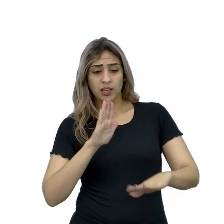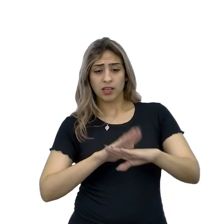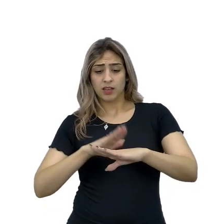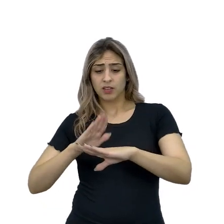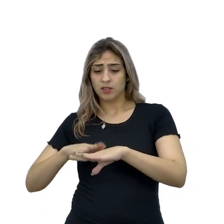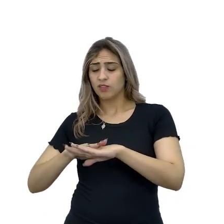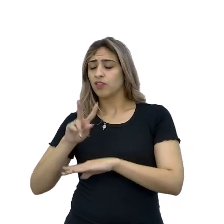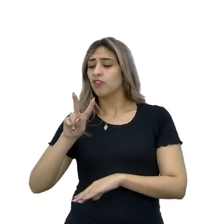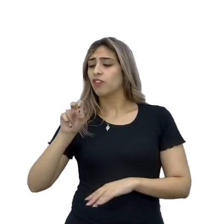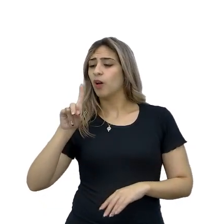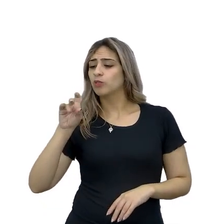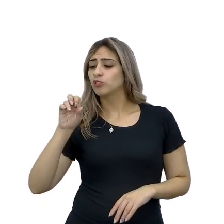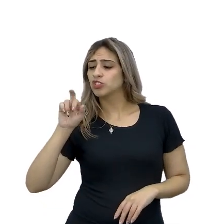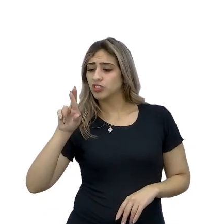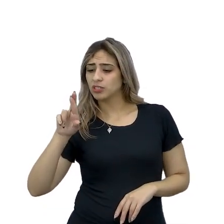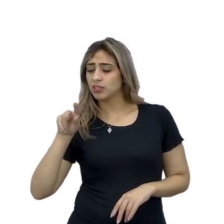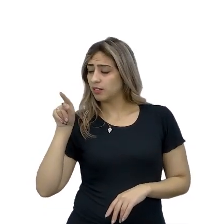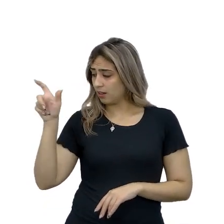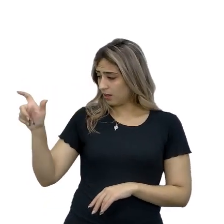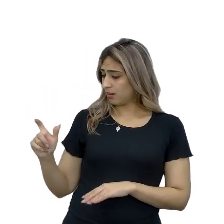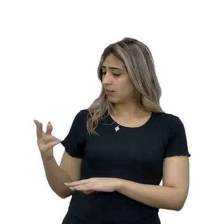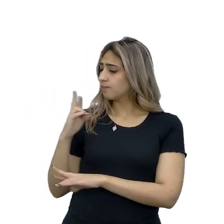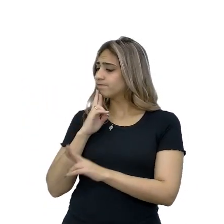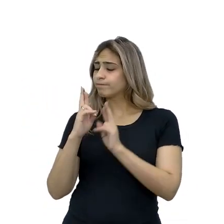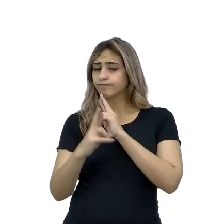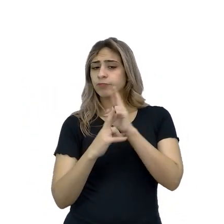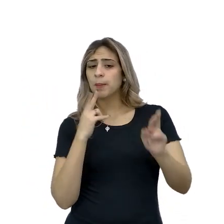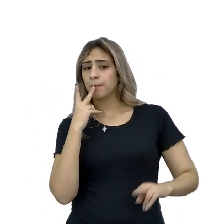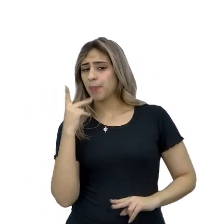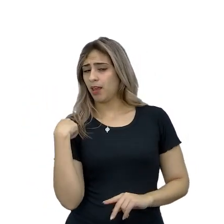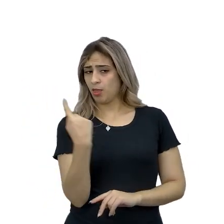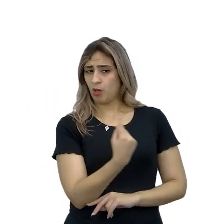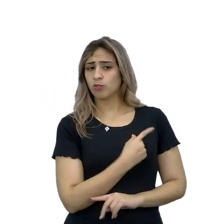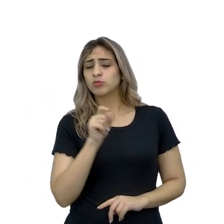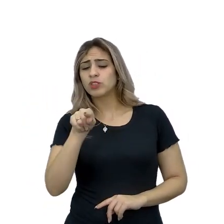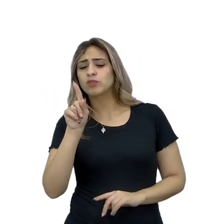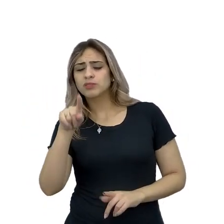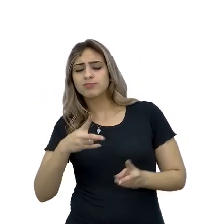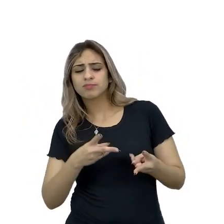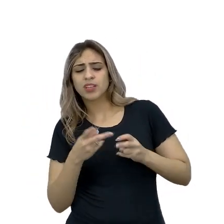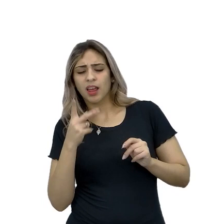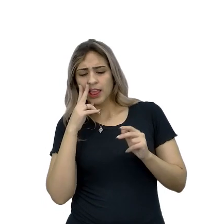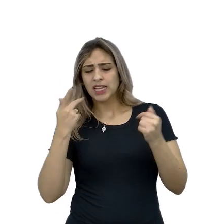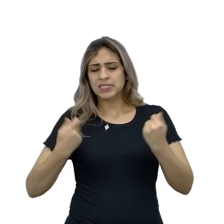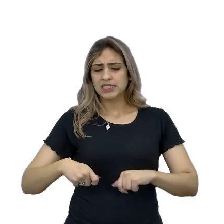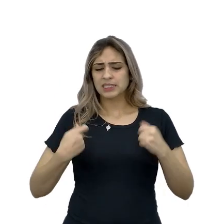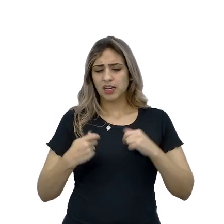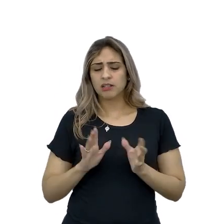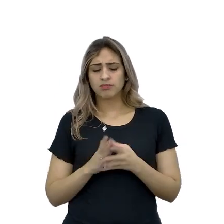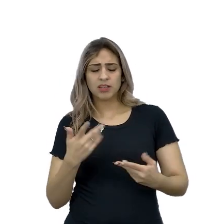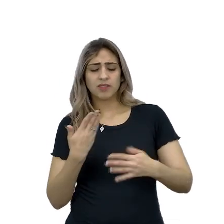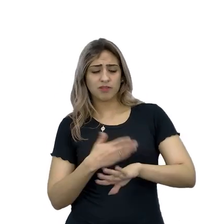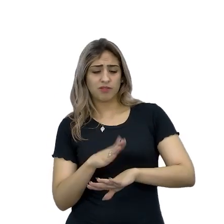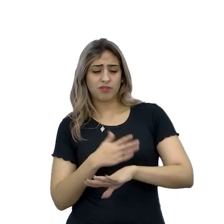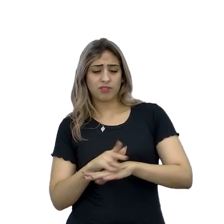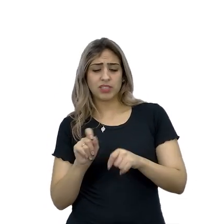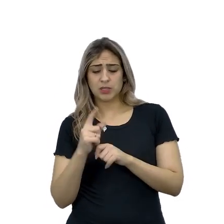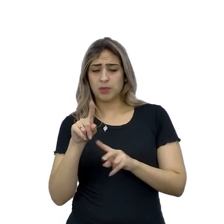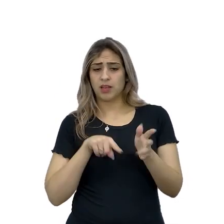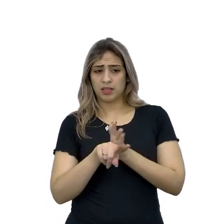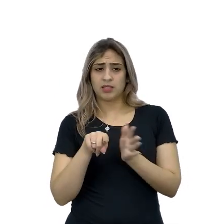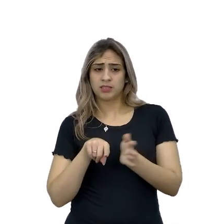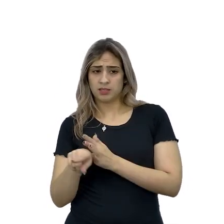o Valdir para ele responder para a gente. O que você considera necessário para elaborar uma questão,